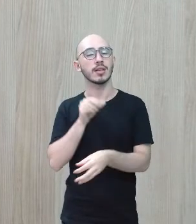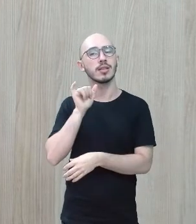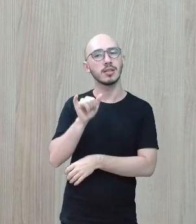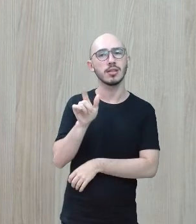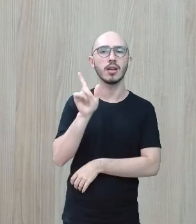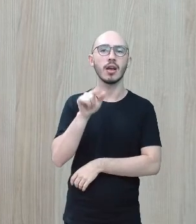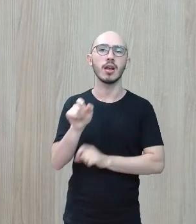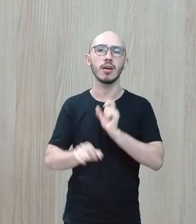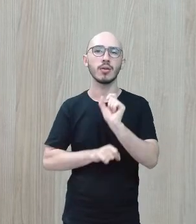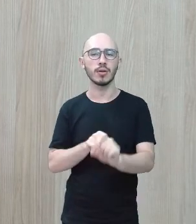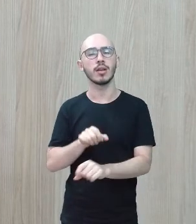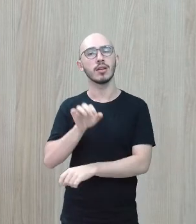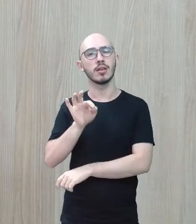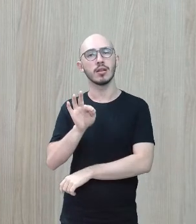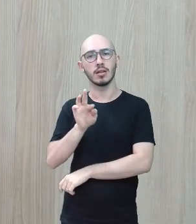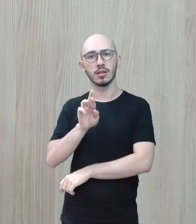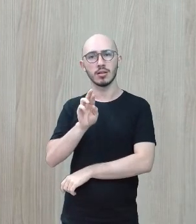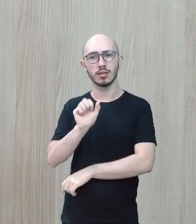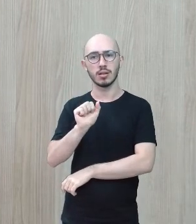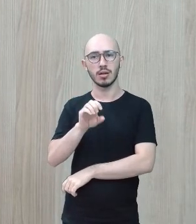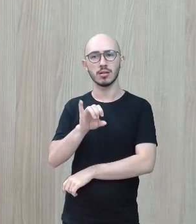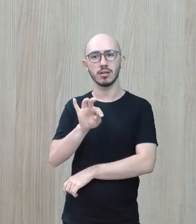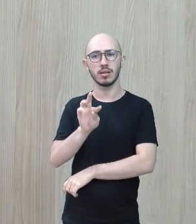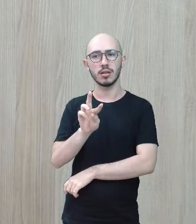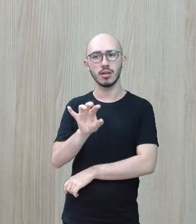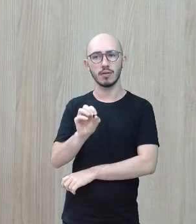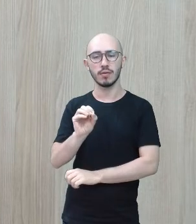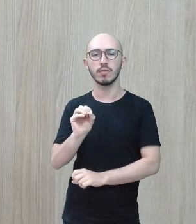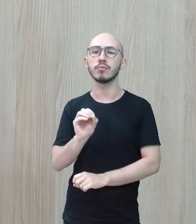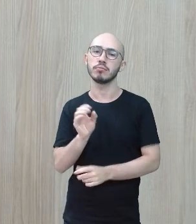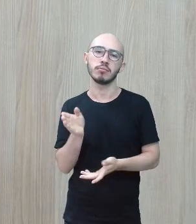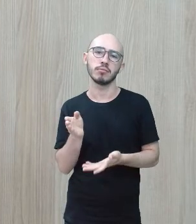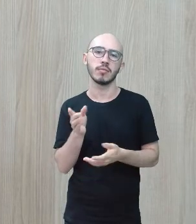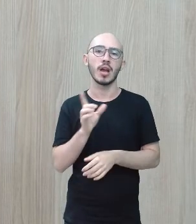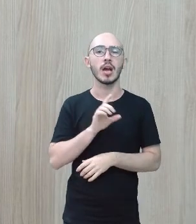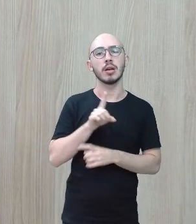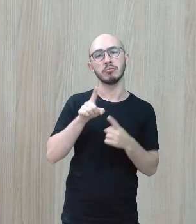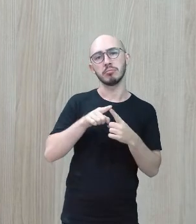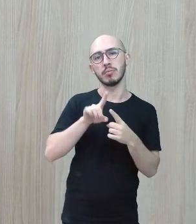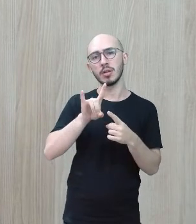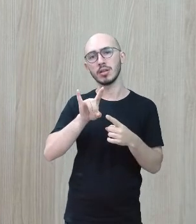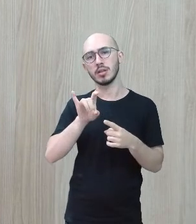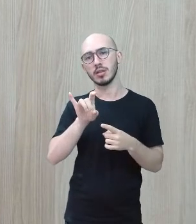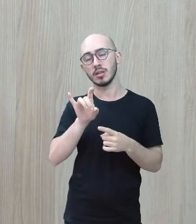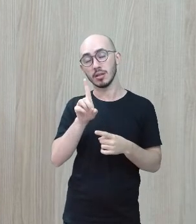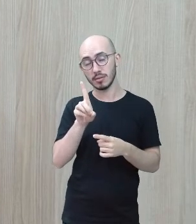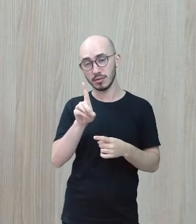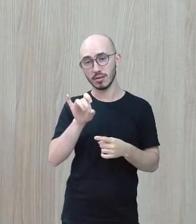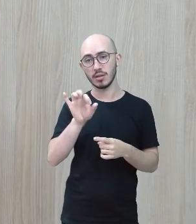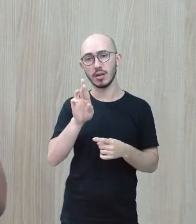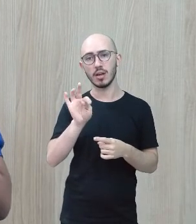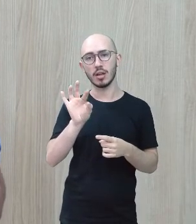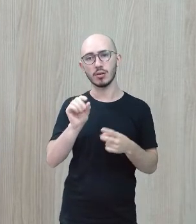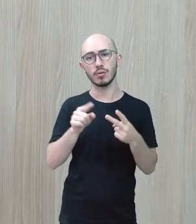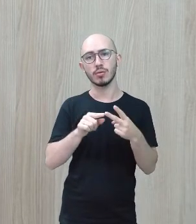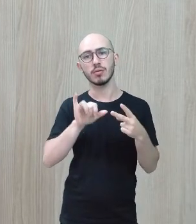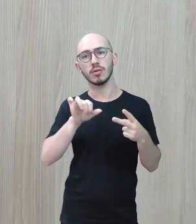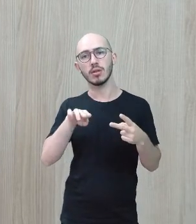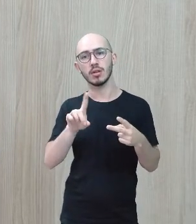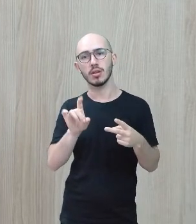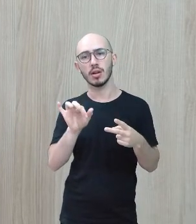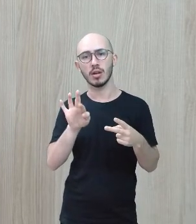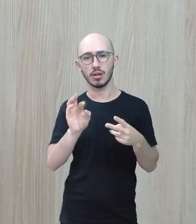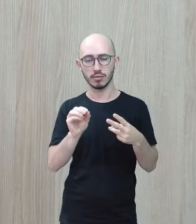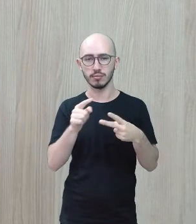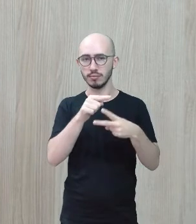transitivo direto, se ele é transitivo indireto. Ou seja, transitivo direto e indireto são aqueles verbos que precisam de um complemento. Eles não podem ficar